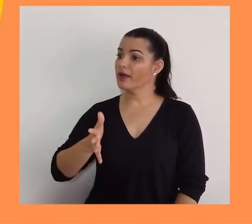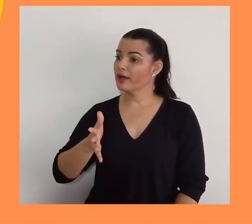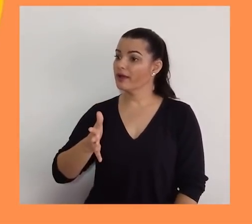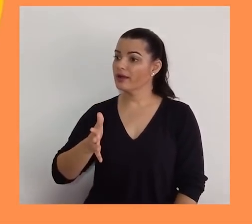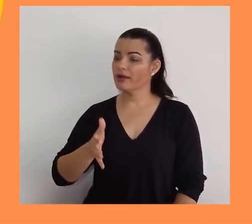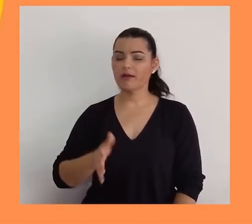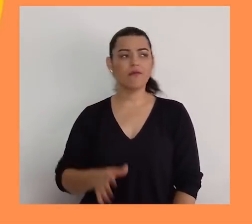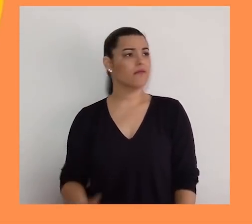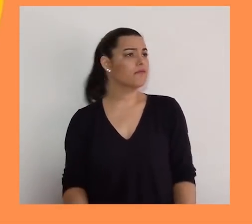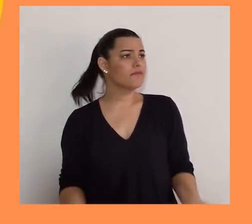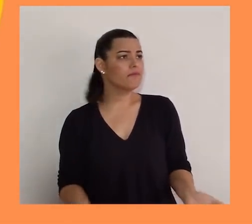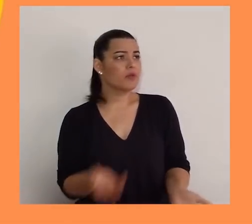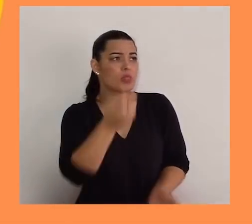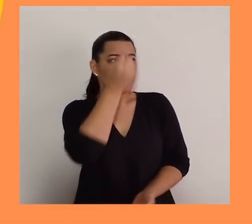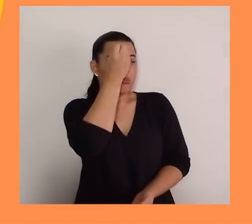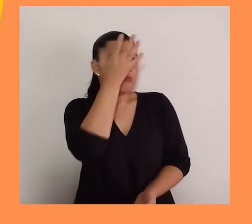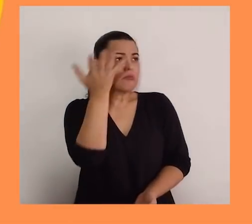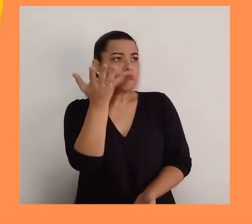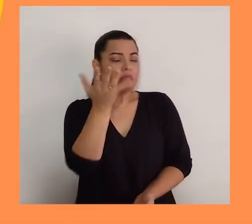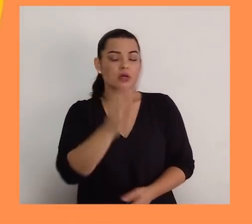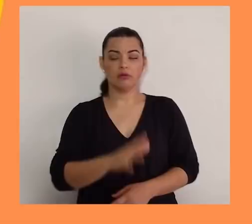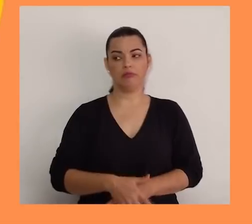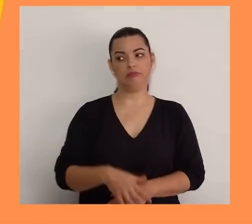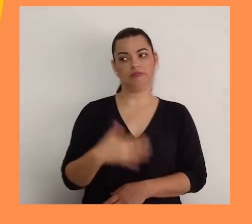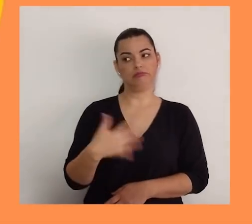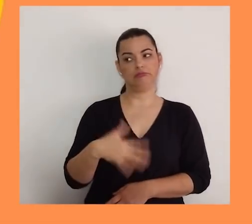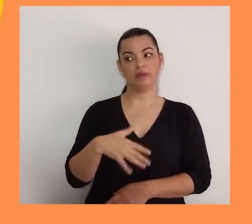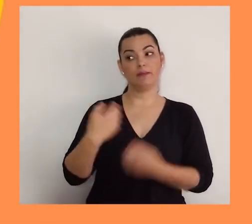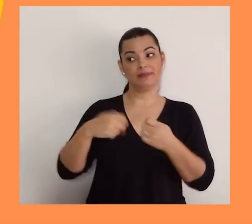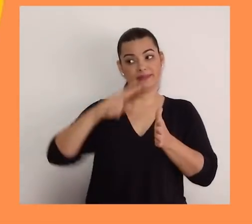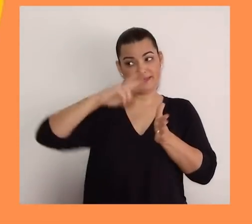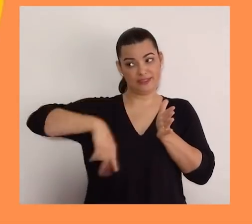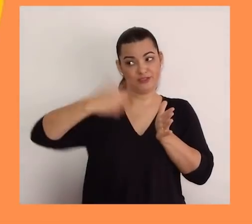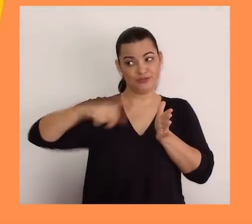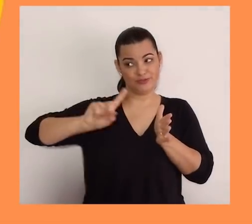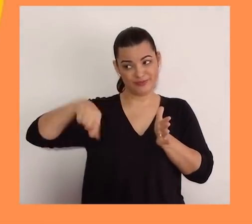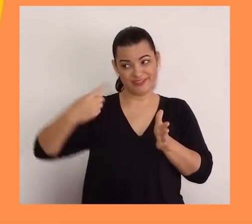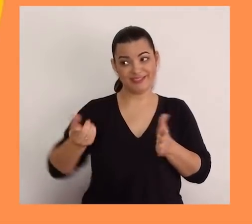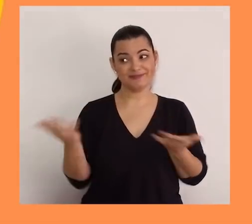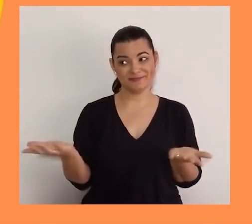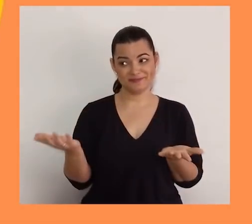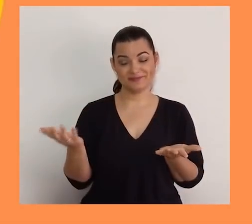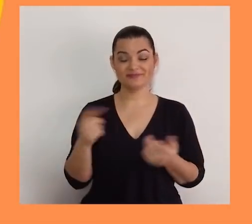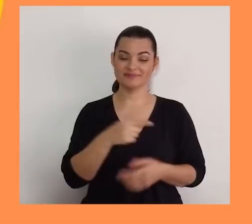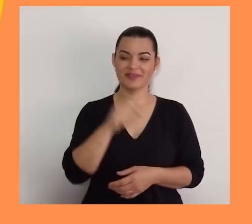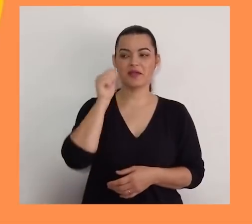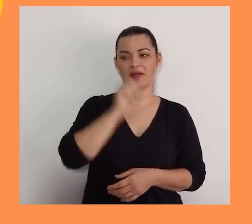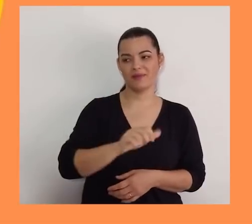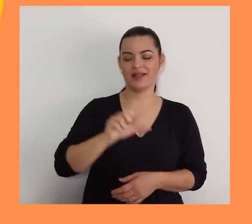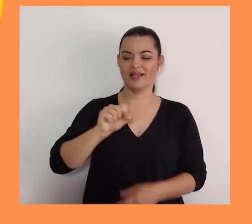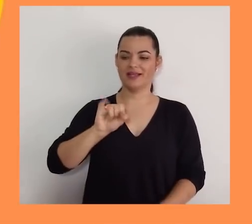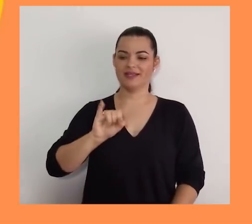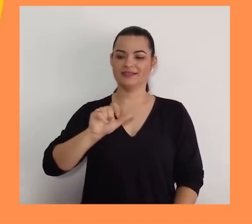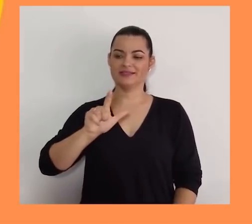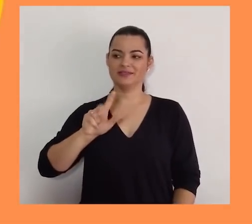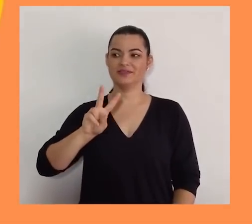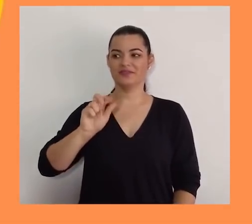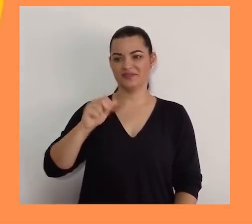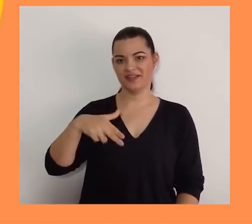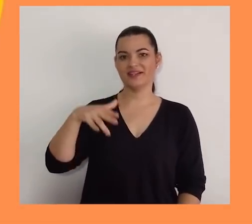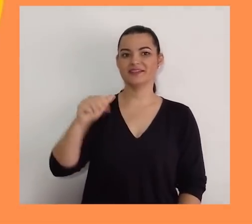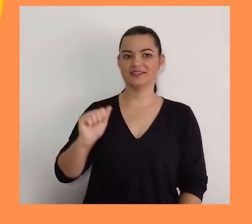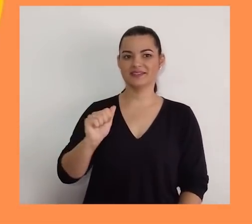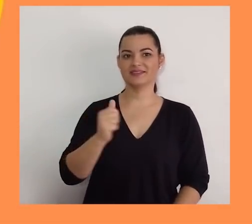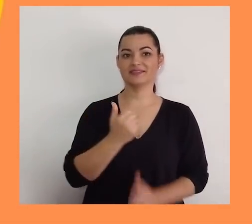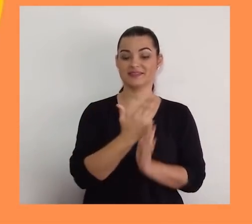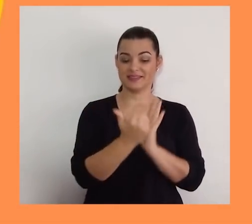foi a Silvana Rando. A Silvana Rando, além de desenhar, sabia que ela também escreve